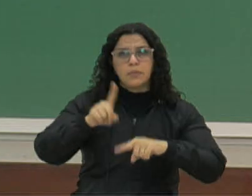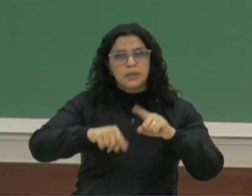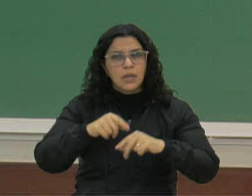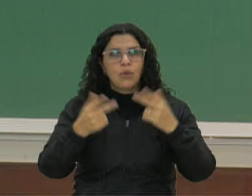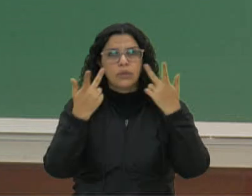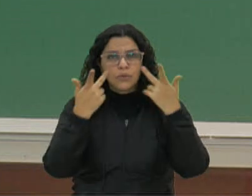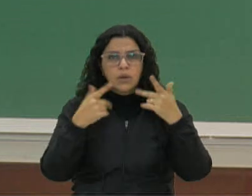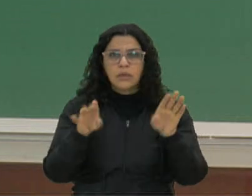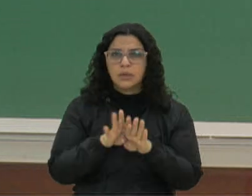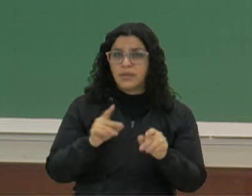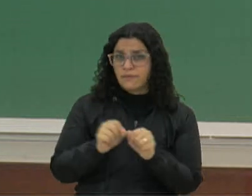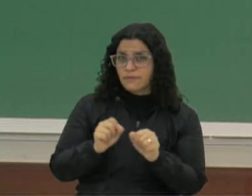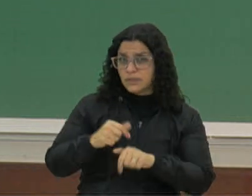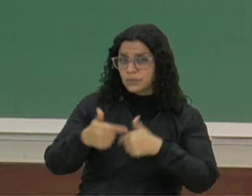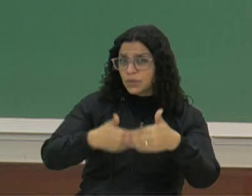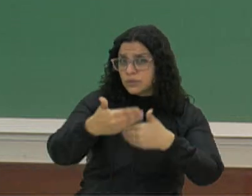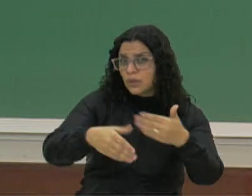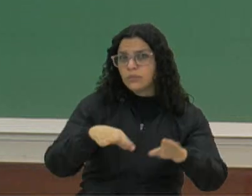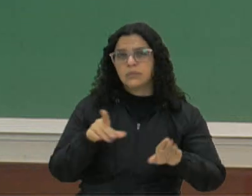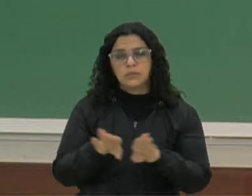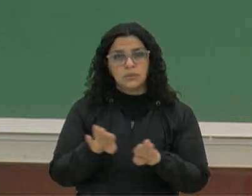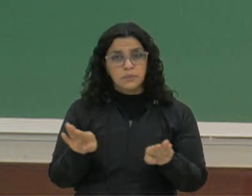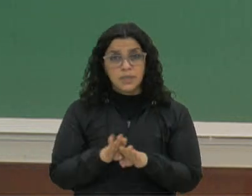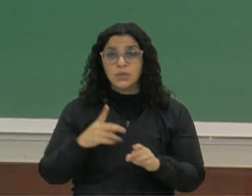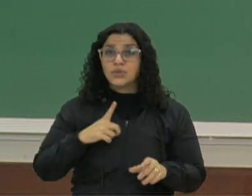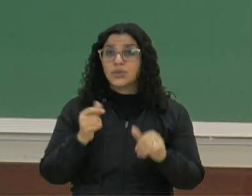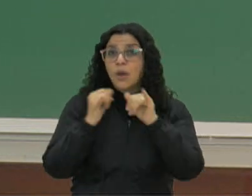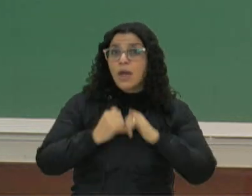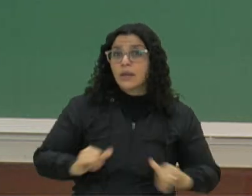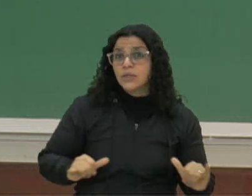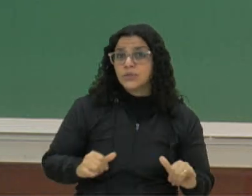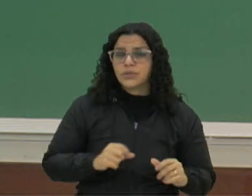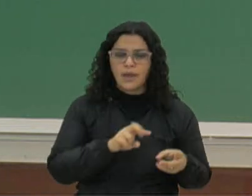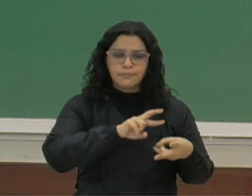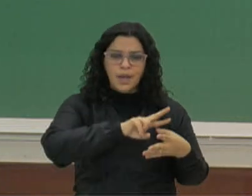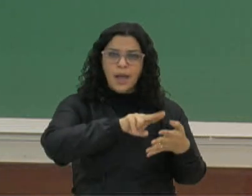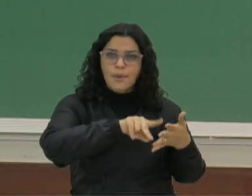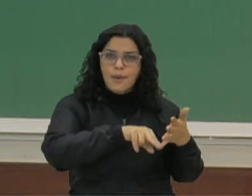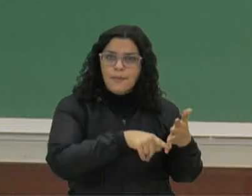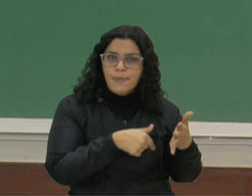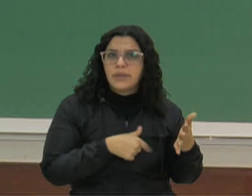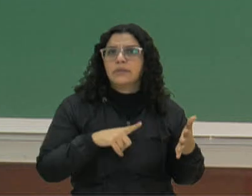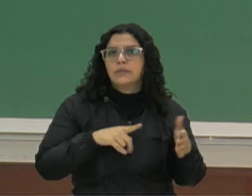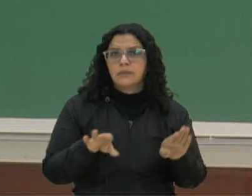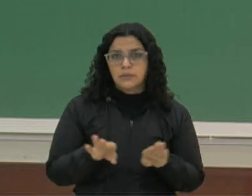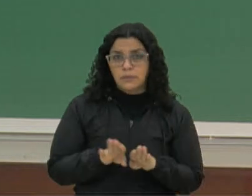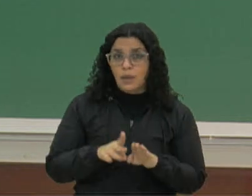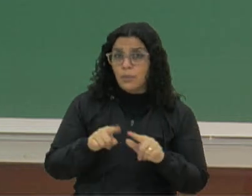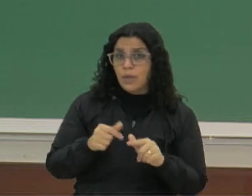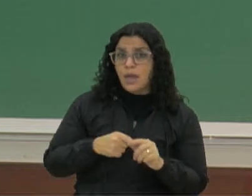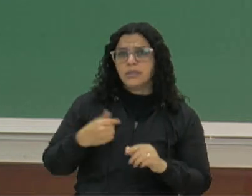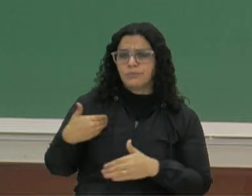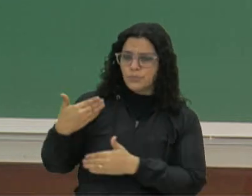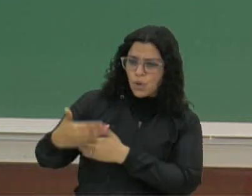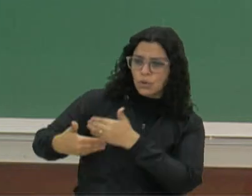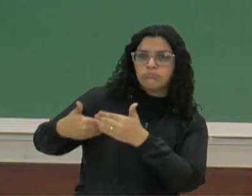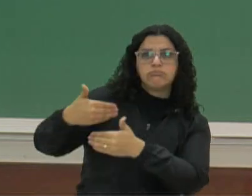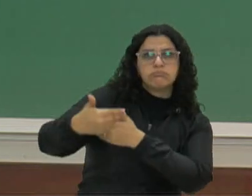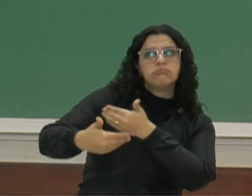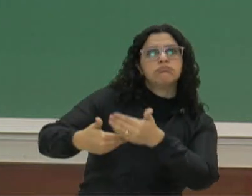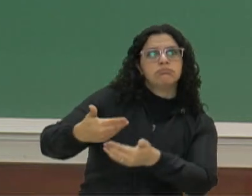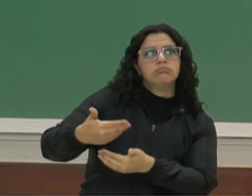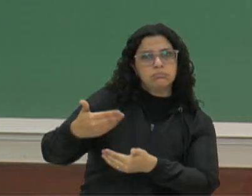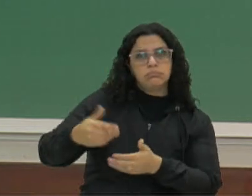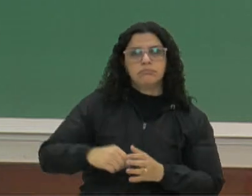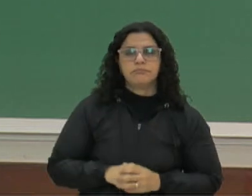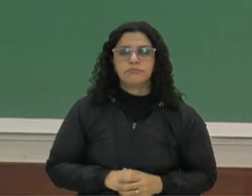essas cadeias produtivas, a utilização das fontes de energia, das diferentes fontes de energia, para que essas cadeias produtivas